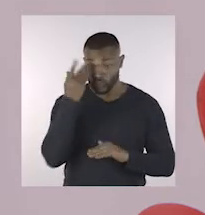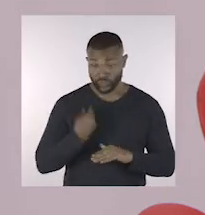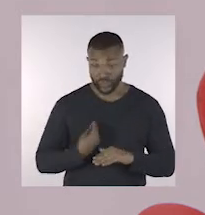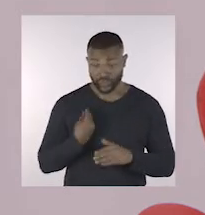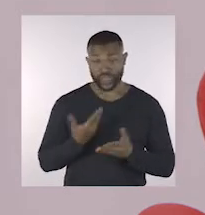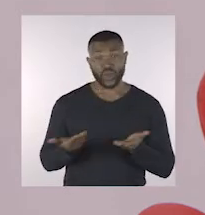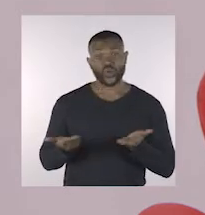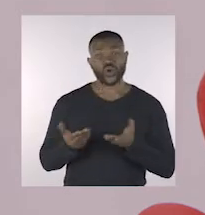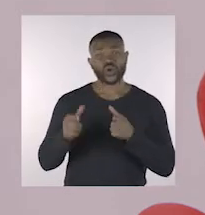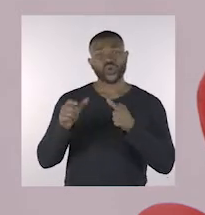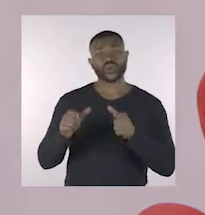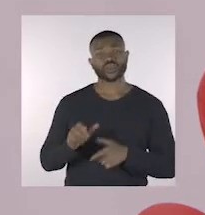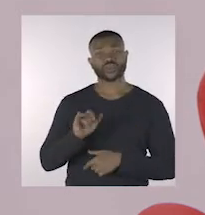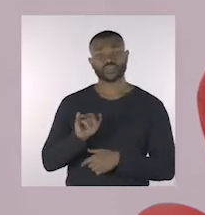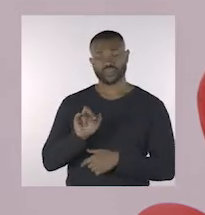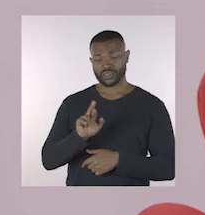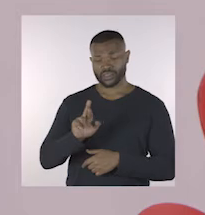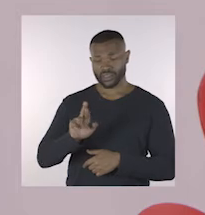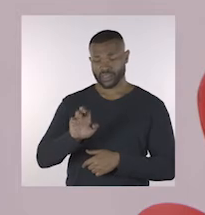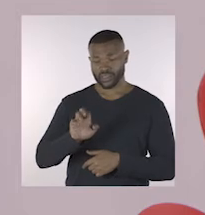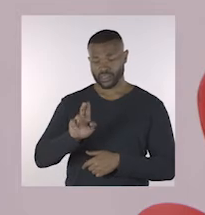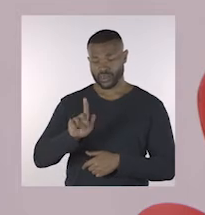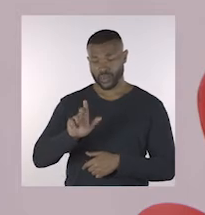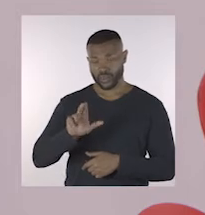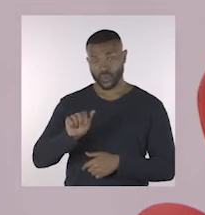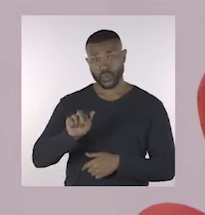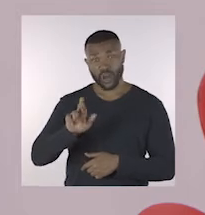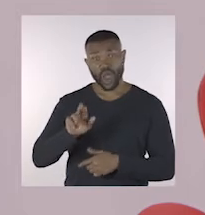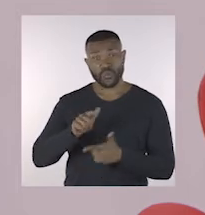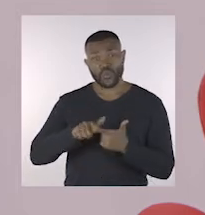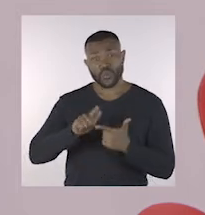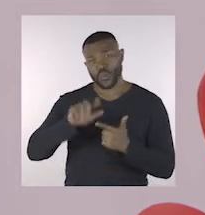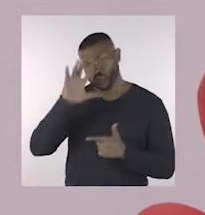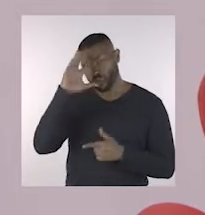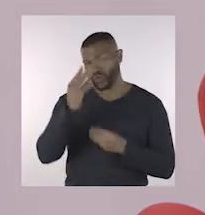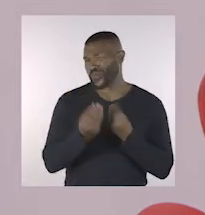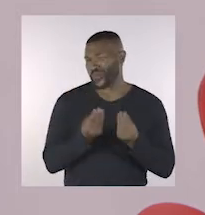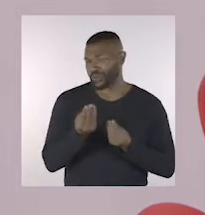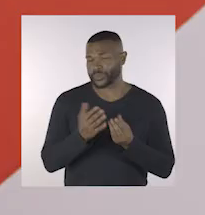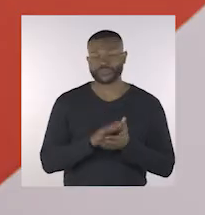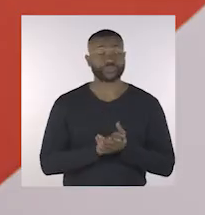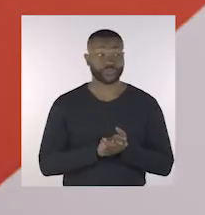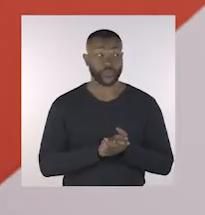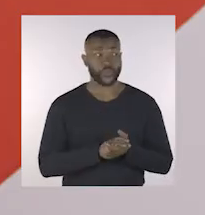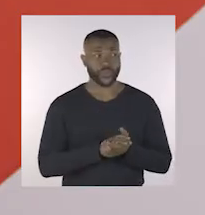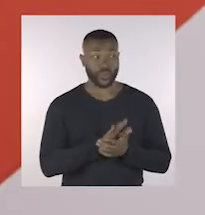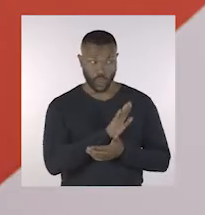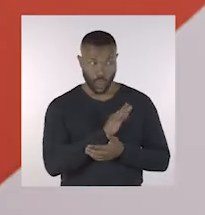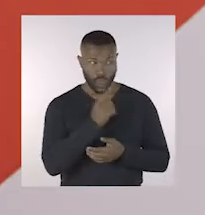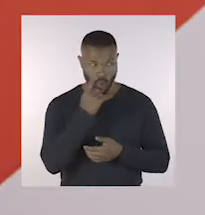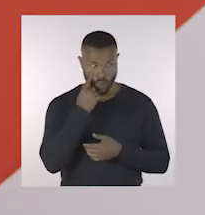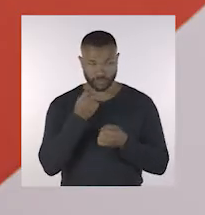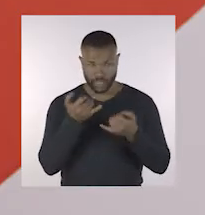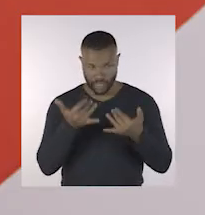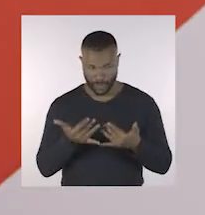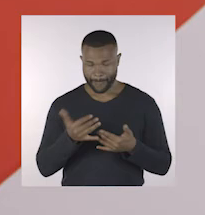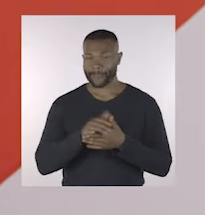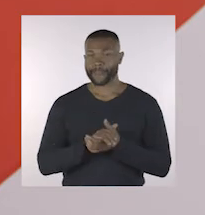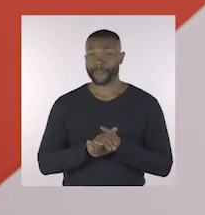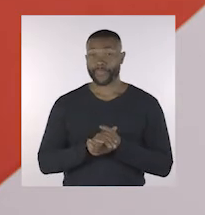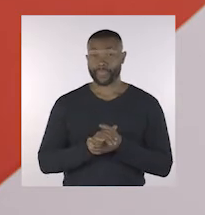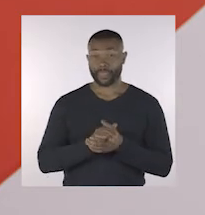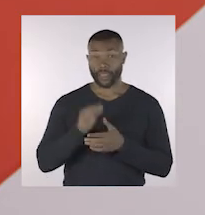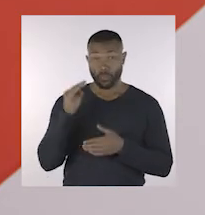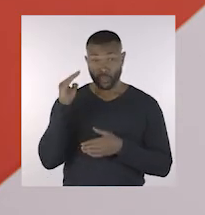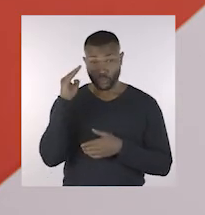imóveis de quem vive atualmente em áreas irregulares e para resolver o problema da Habitação importante dizer Vanessa aqui o